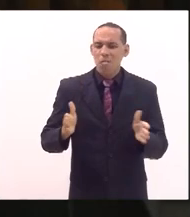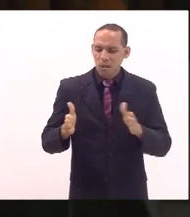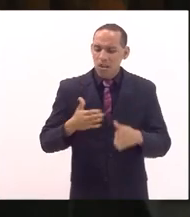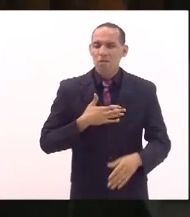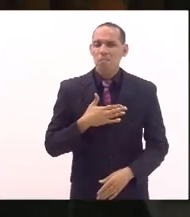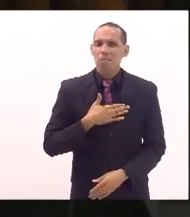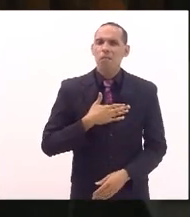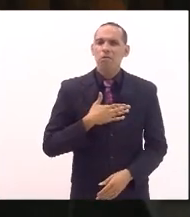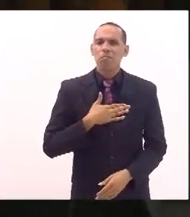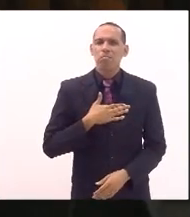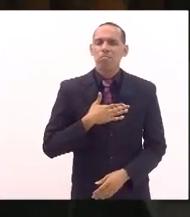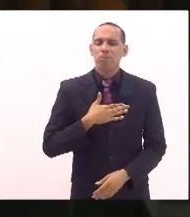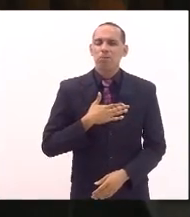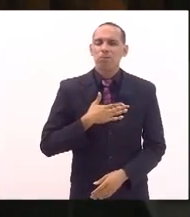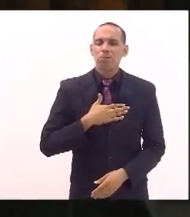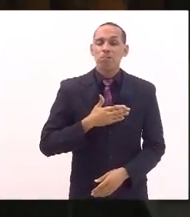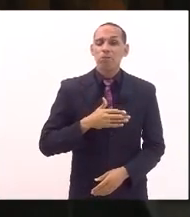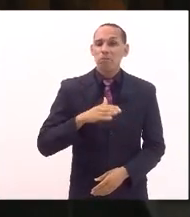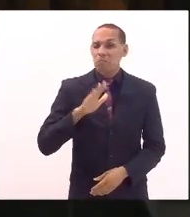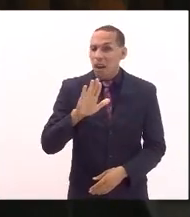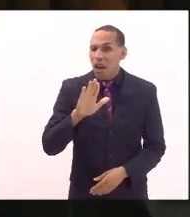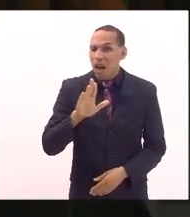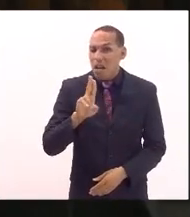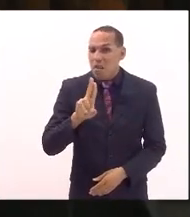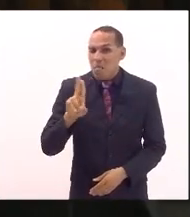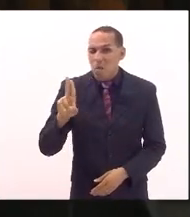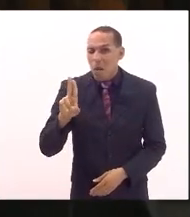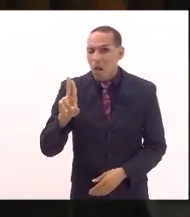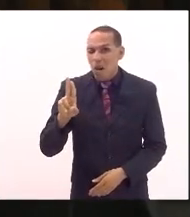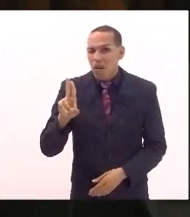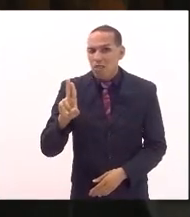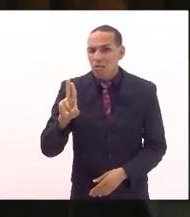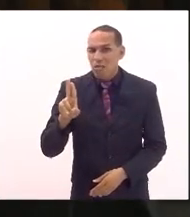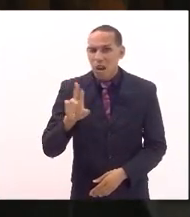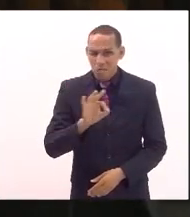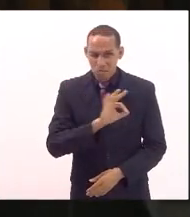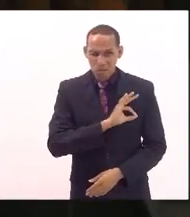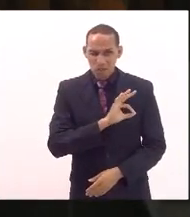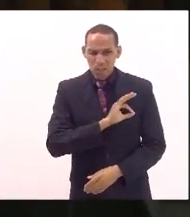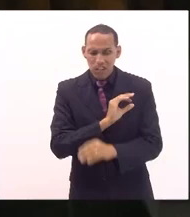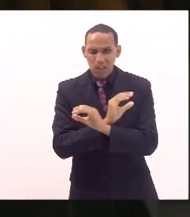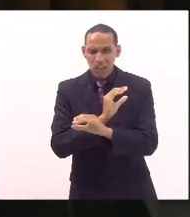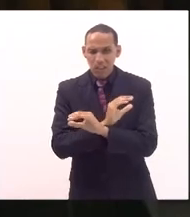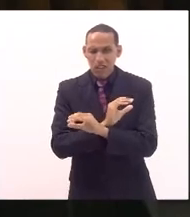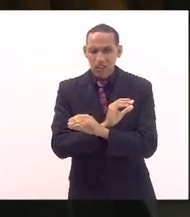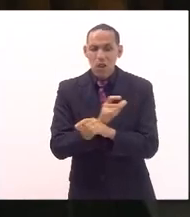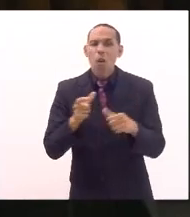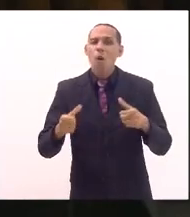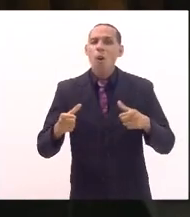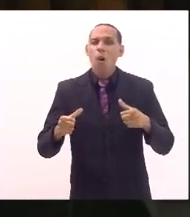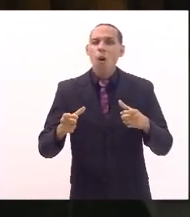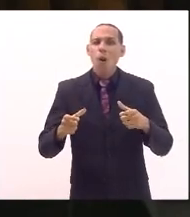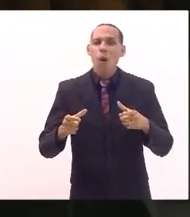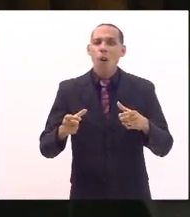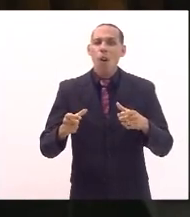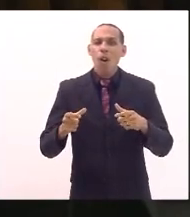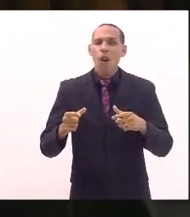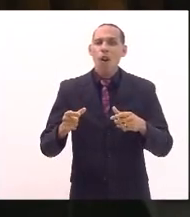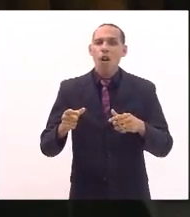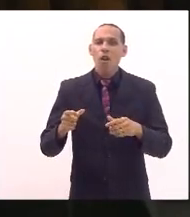mandato agora colocar um nome de um policial civil no mesmo monumento